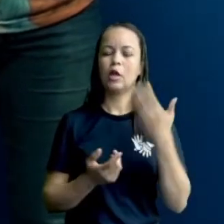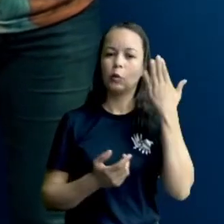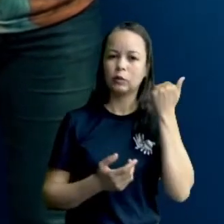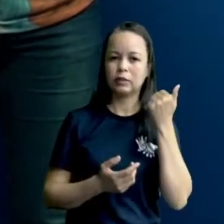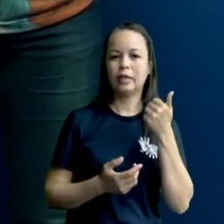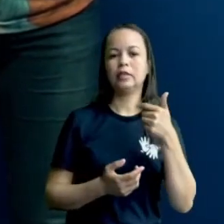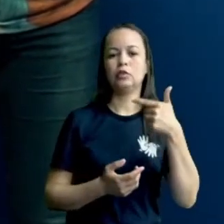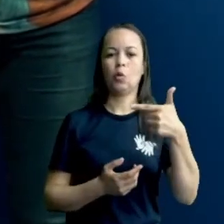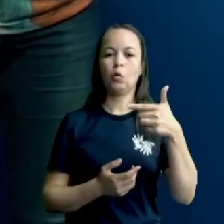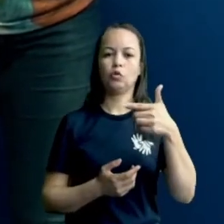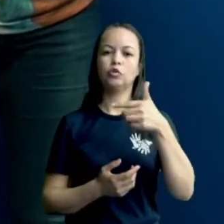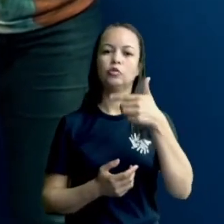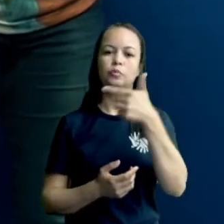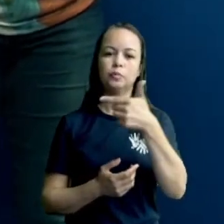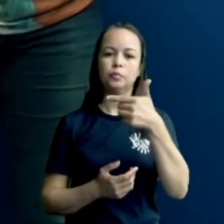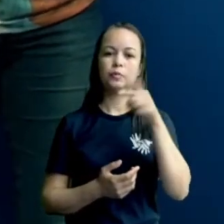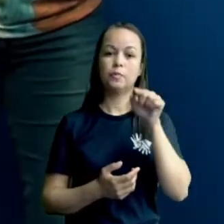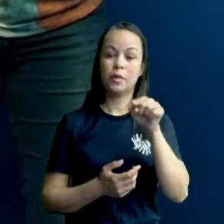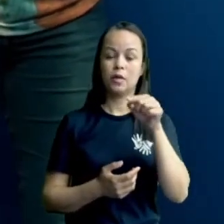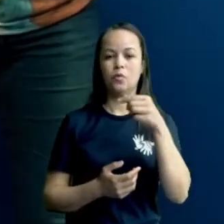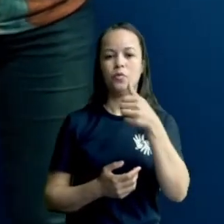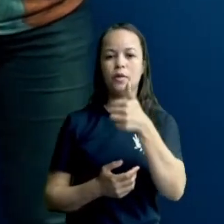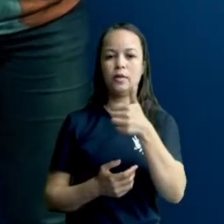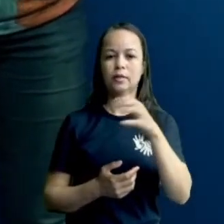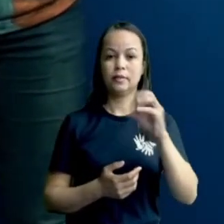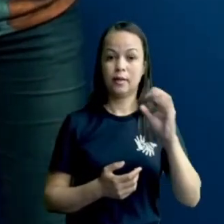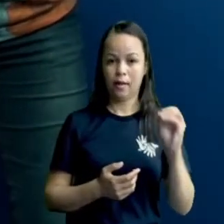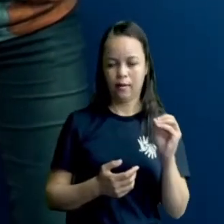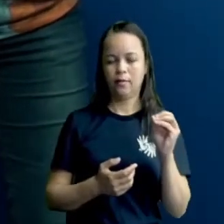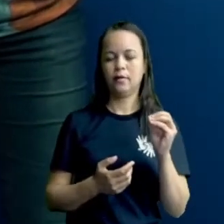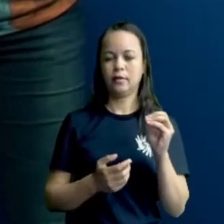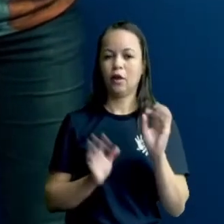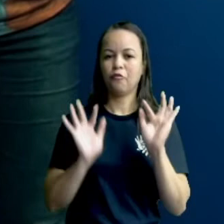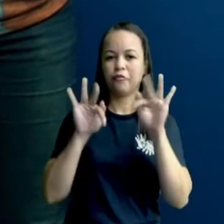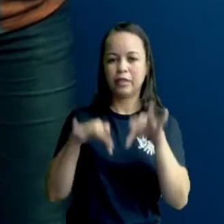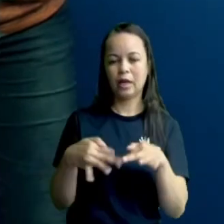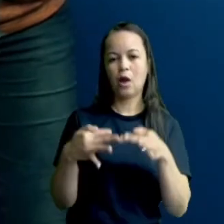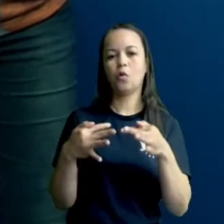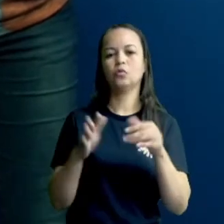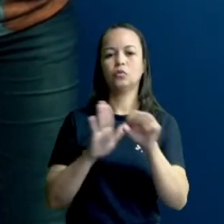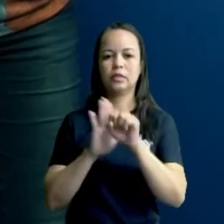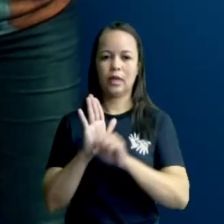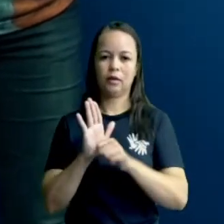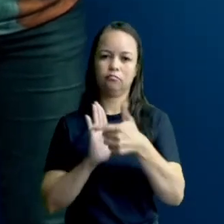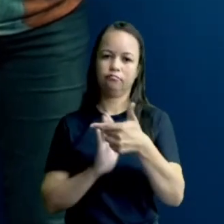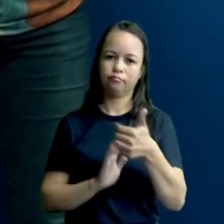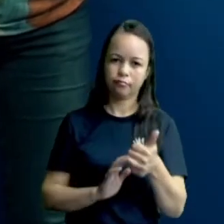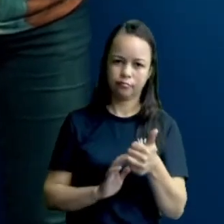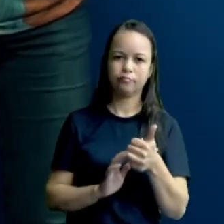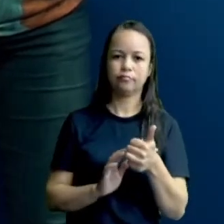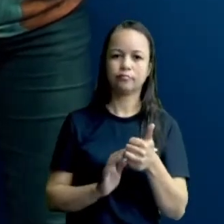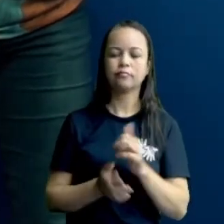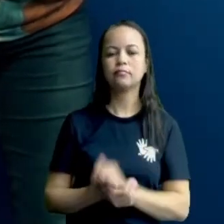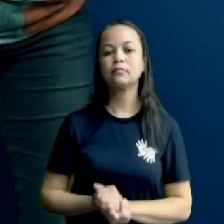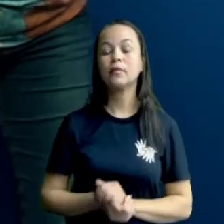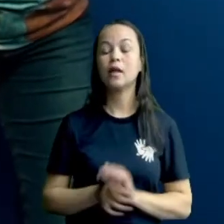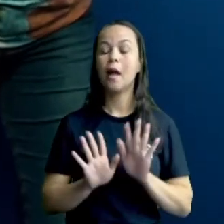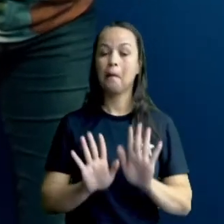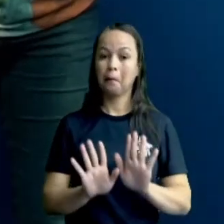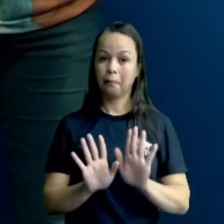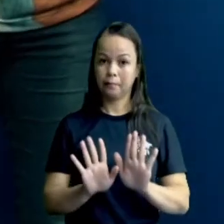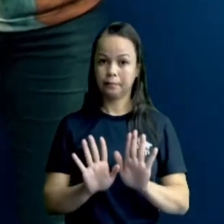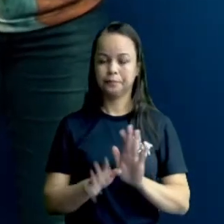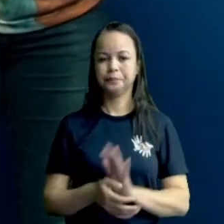2100, tá? 2100, porque eu estou finalizando o século 21, tá?